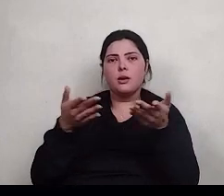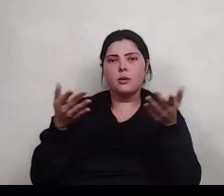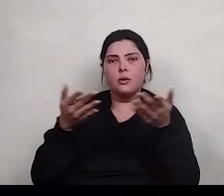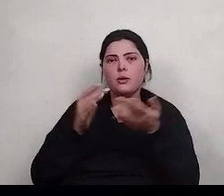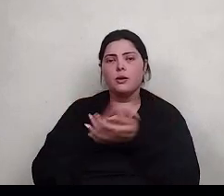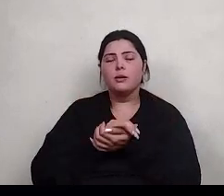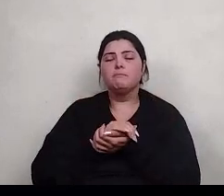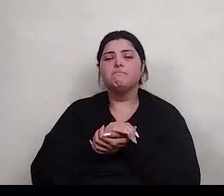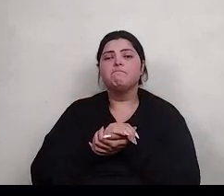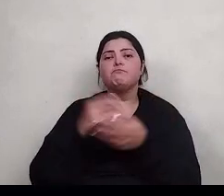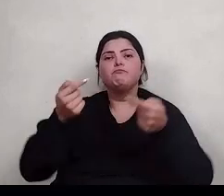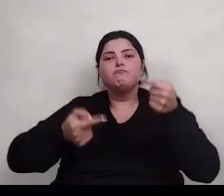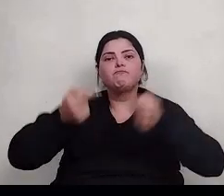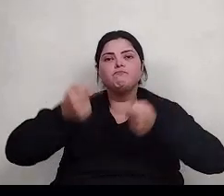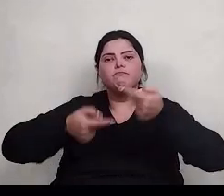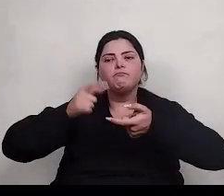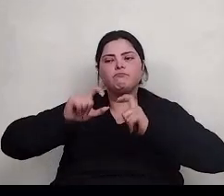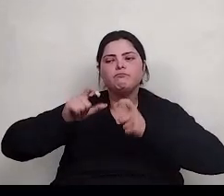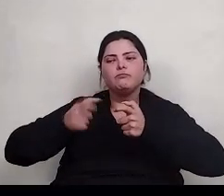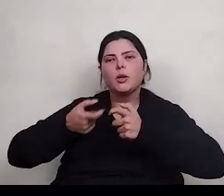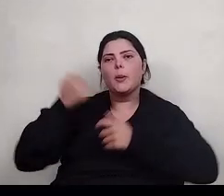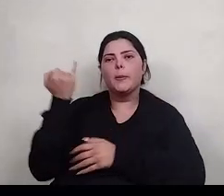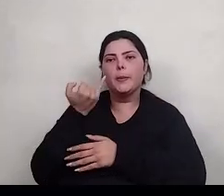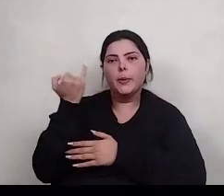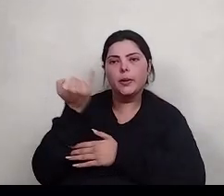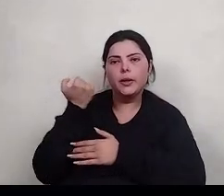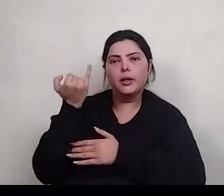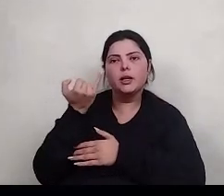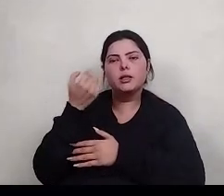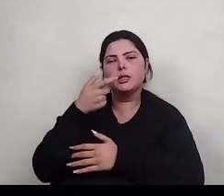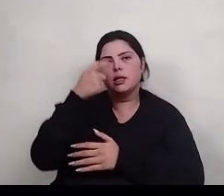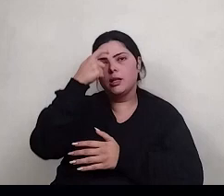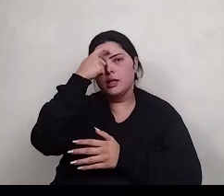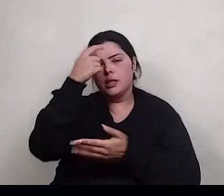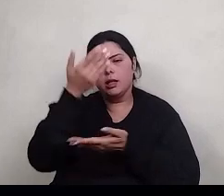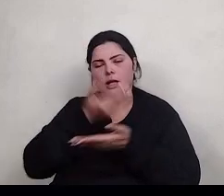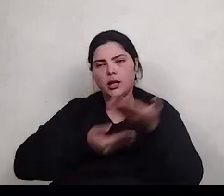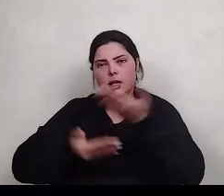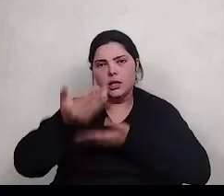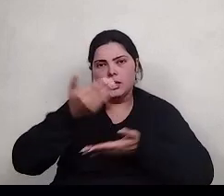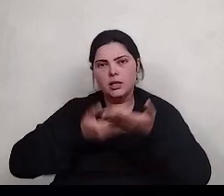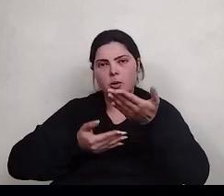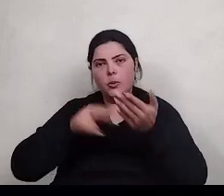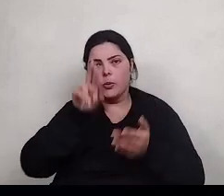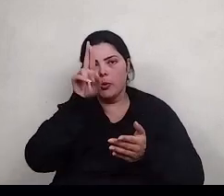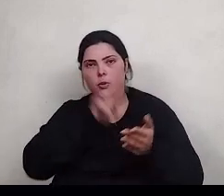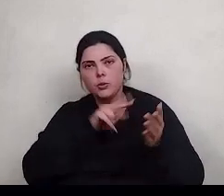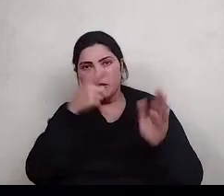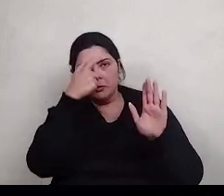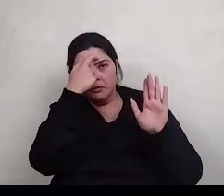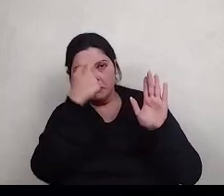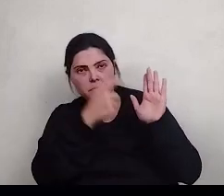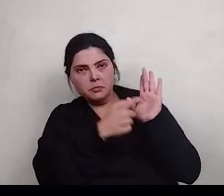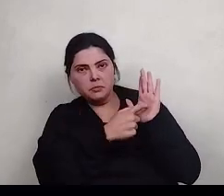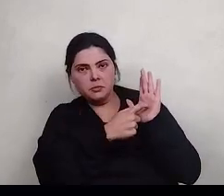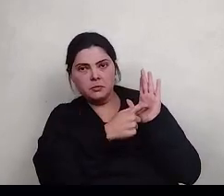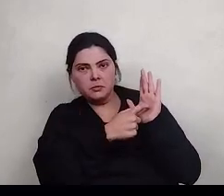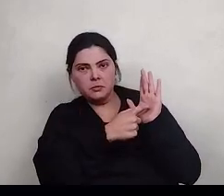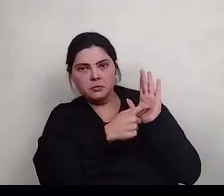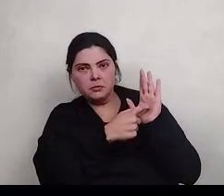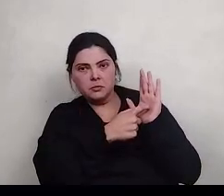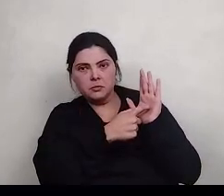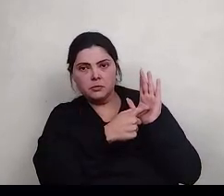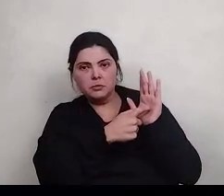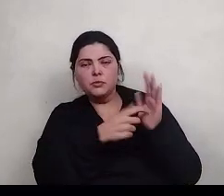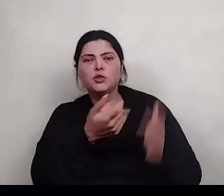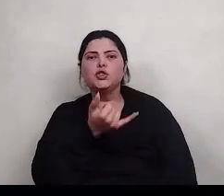um pouquinho da importância da interação, né, entre usuário e inteligência artificial. Eu vou pedir desculpa um pouquinho a minha voz, eu